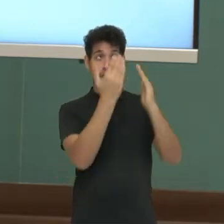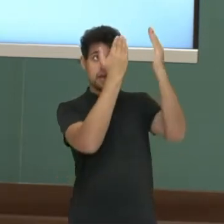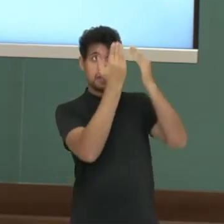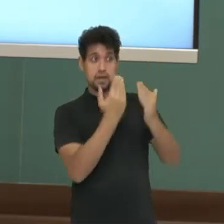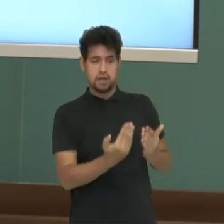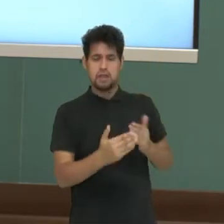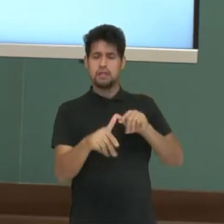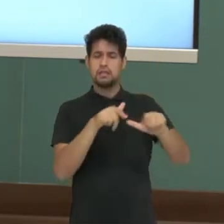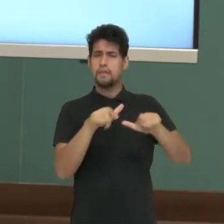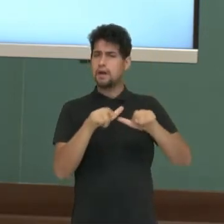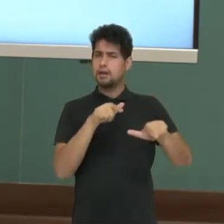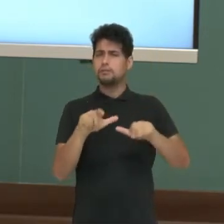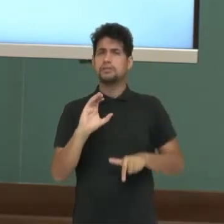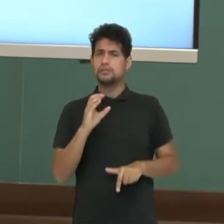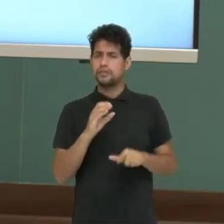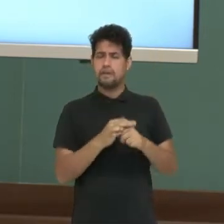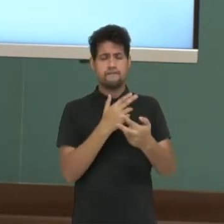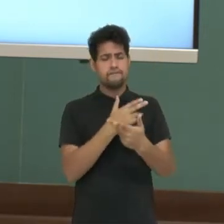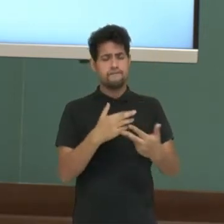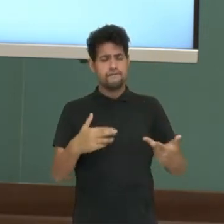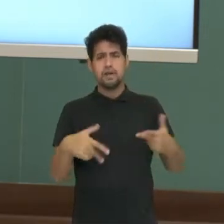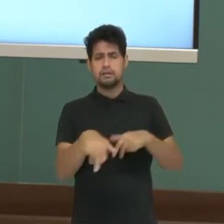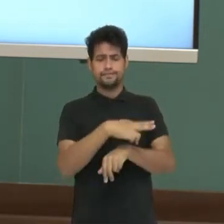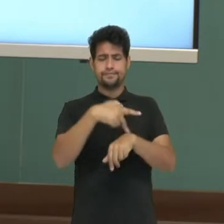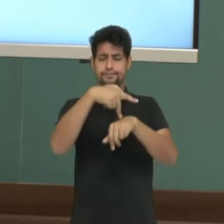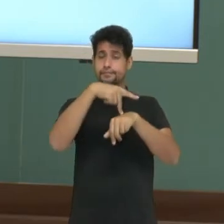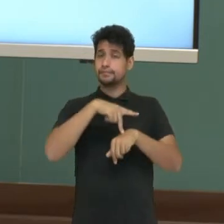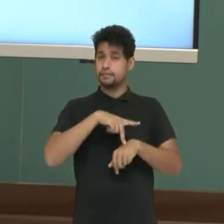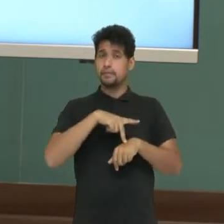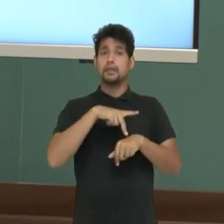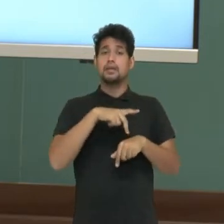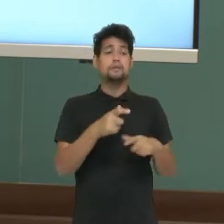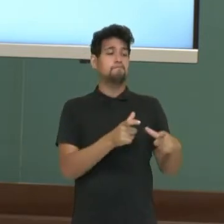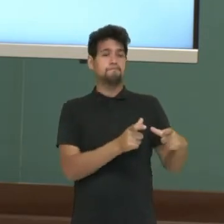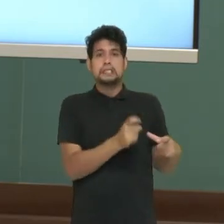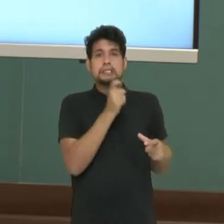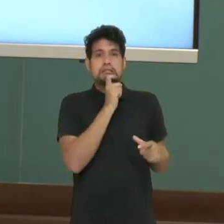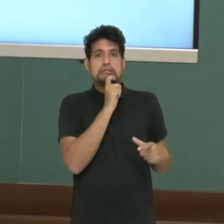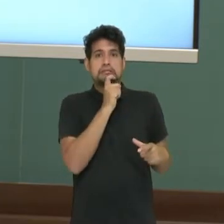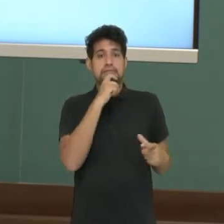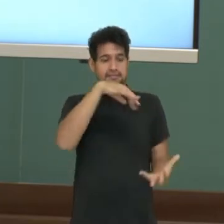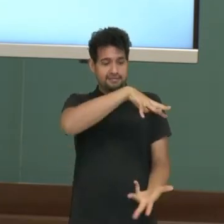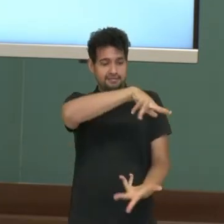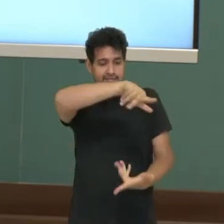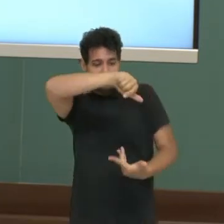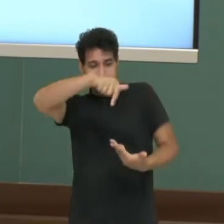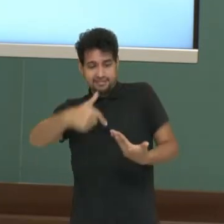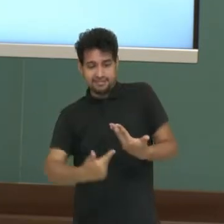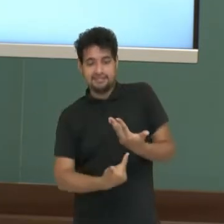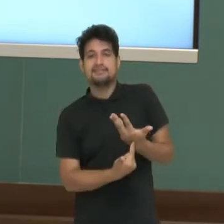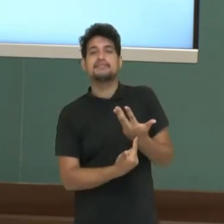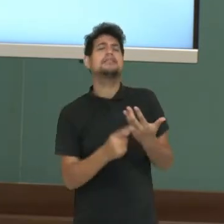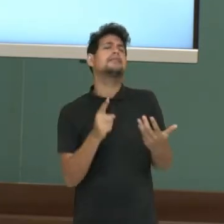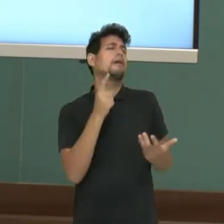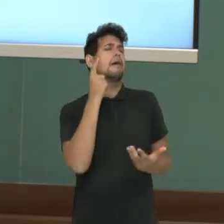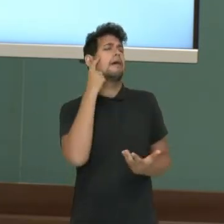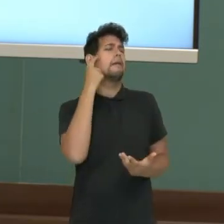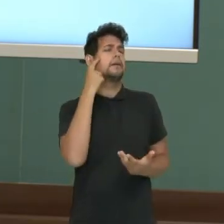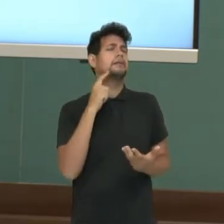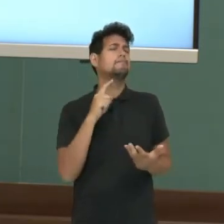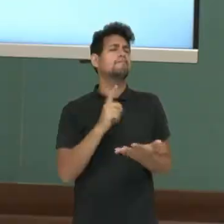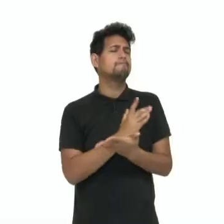atividades científicas que os países desenvolvem no continente gelado, tá bom? Então, vamos refletir aqui sobre algumas